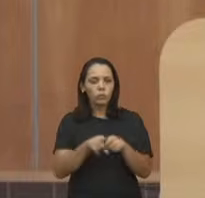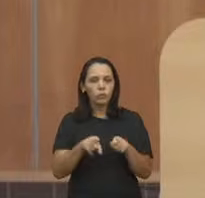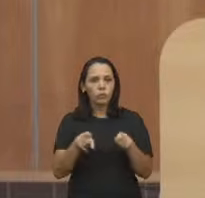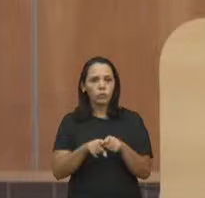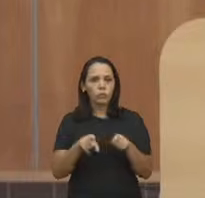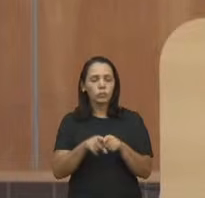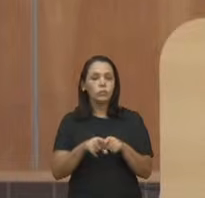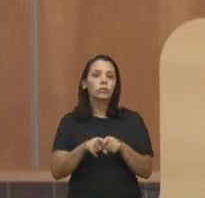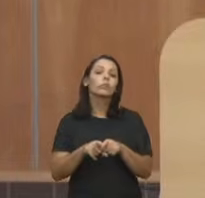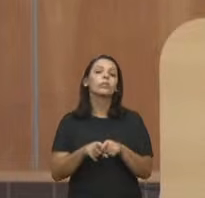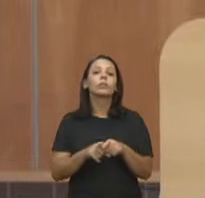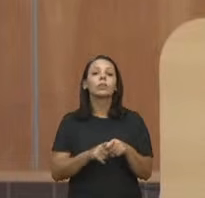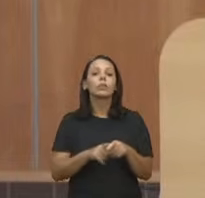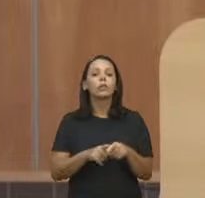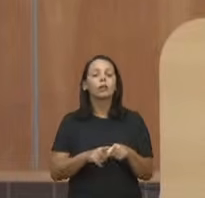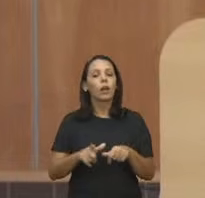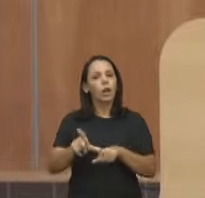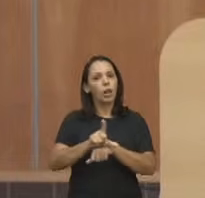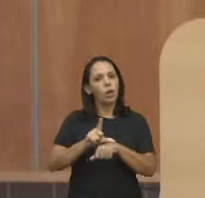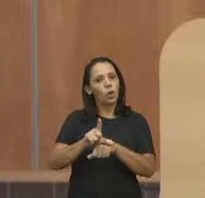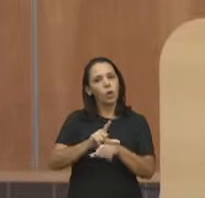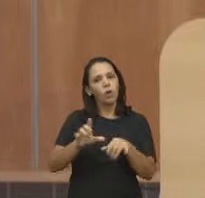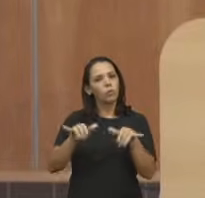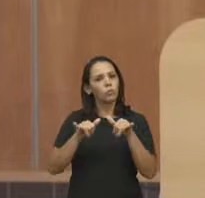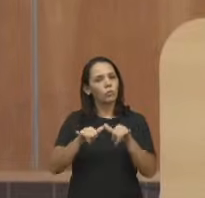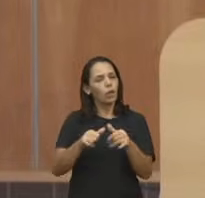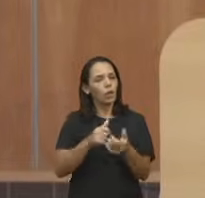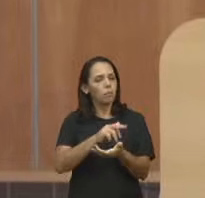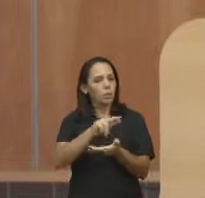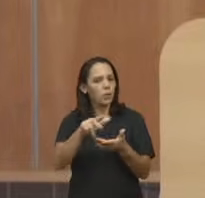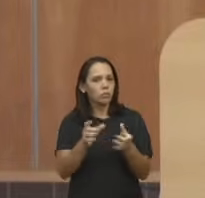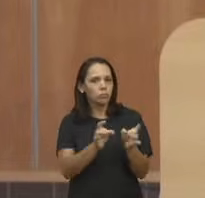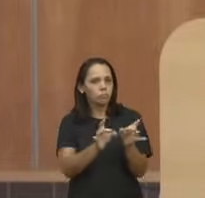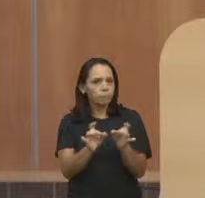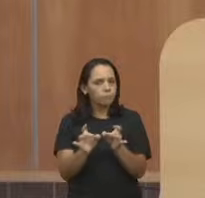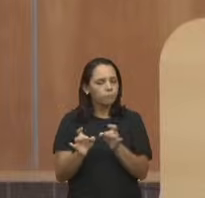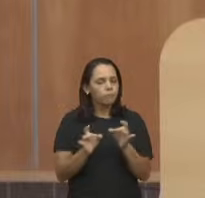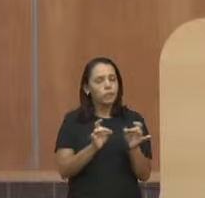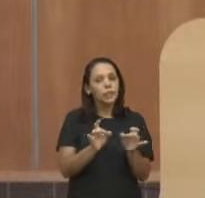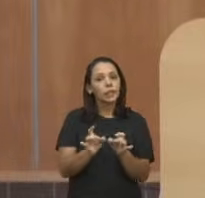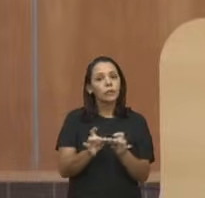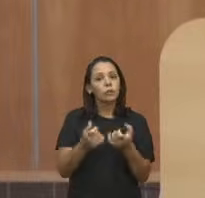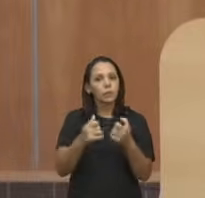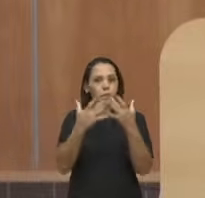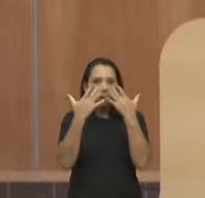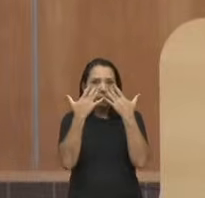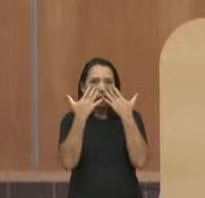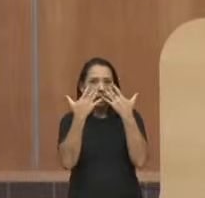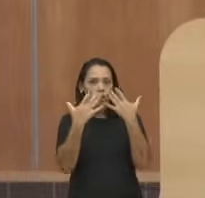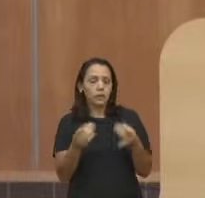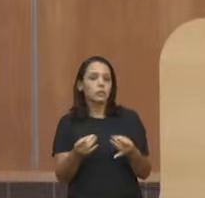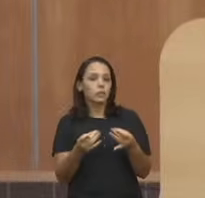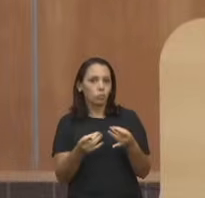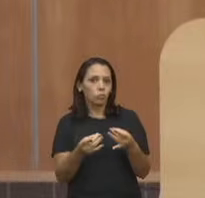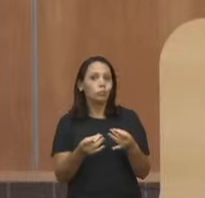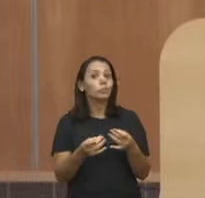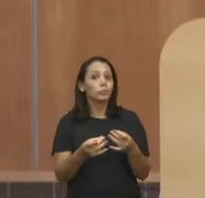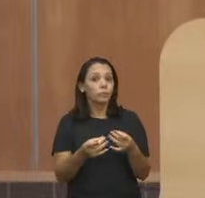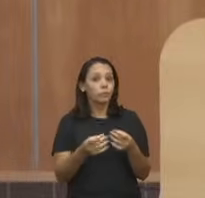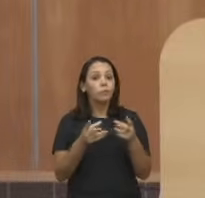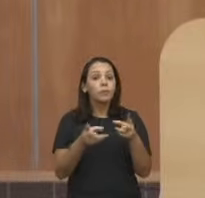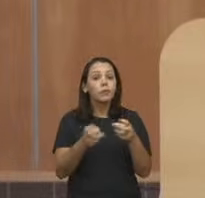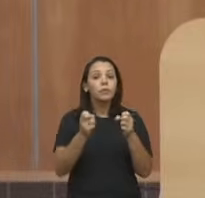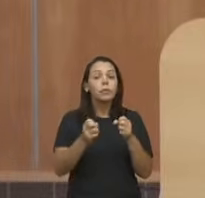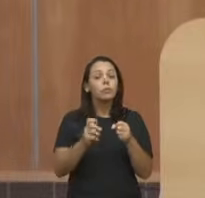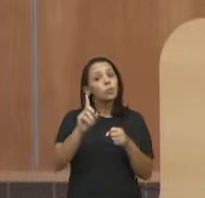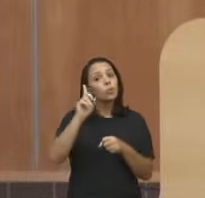ao comércio da nossa cidade, que nós temos que dar uma atenção ímpar para o comércio da nossa cidade. O que a gente vê no dia a dia são muitas lojas fechando,